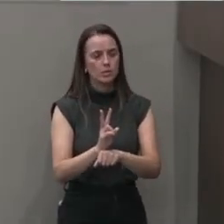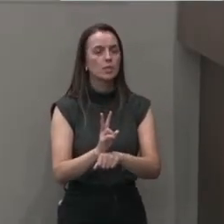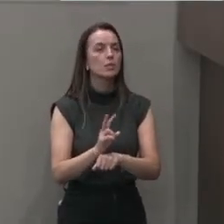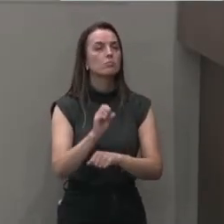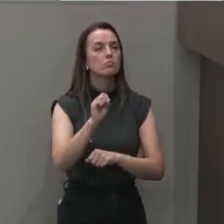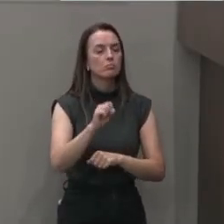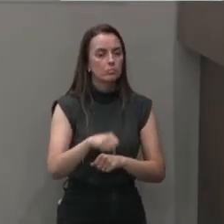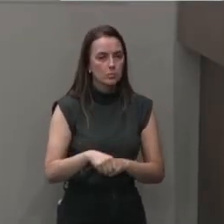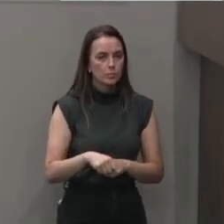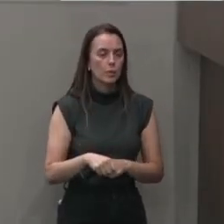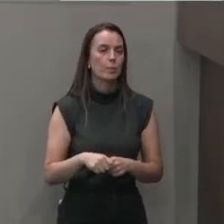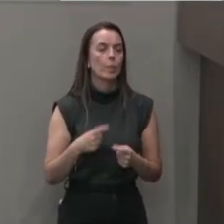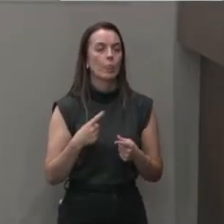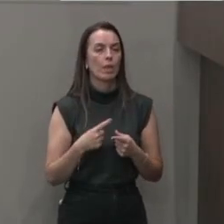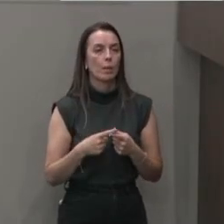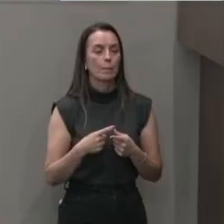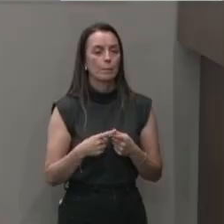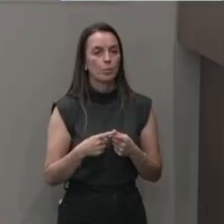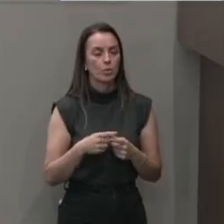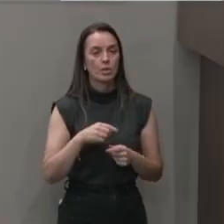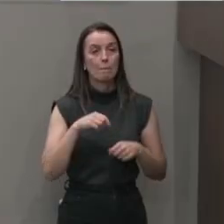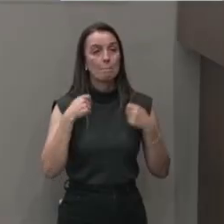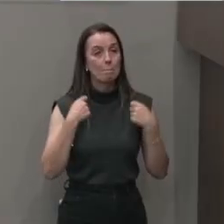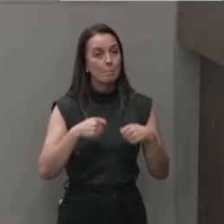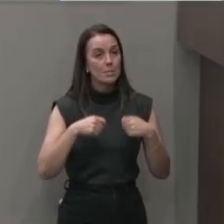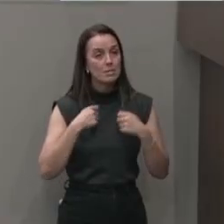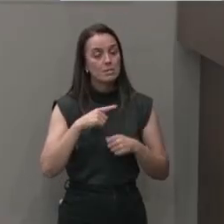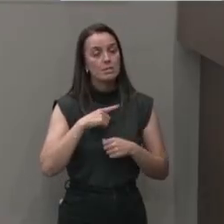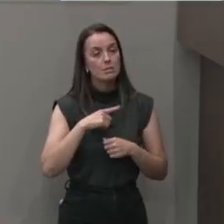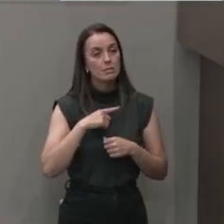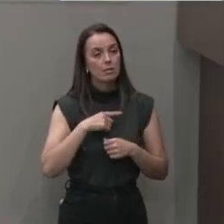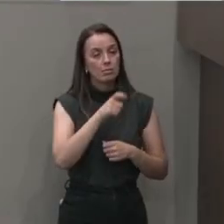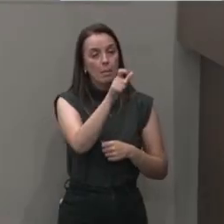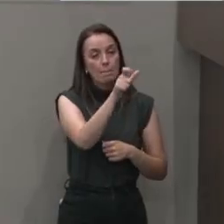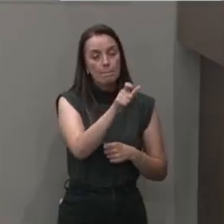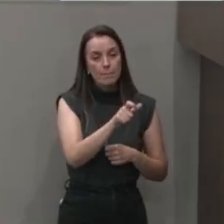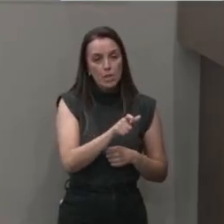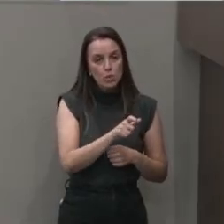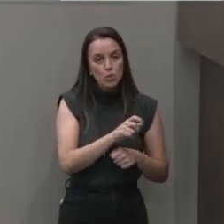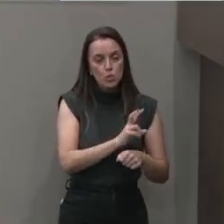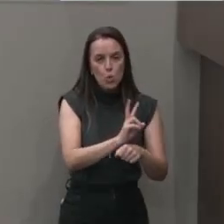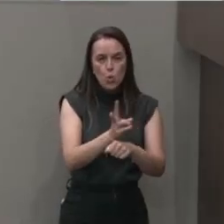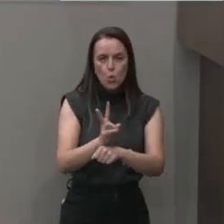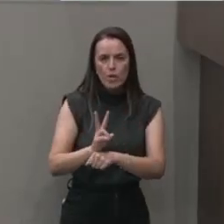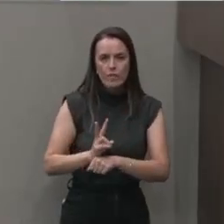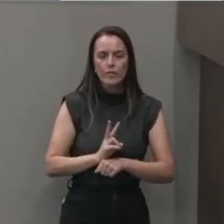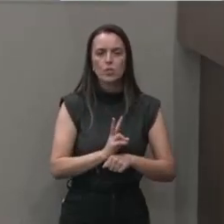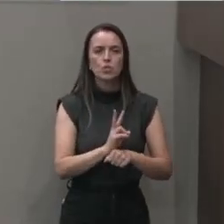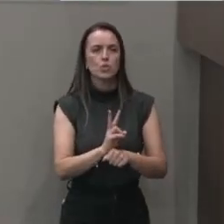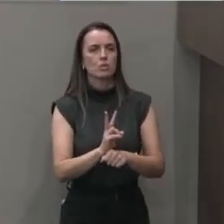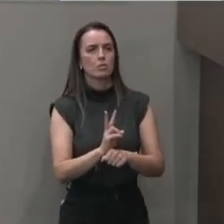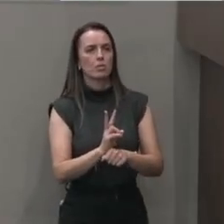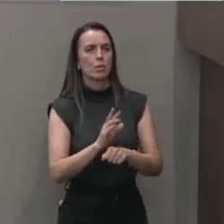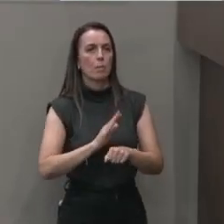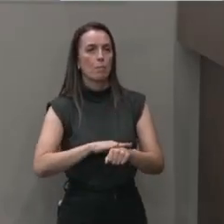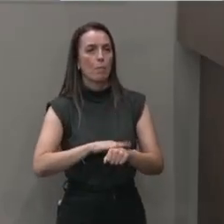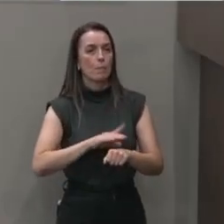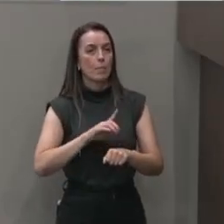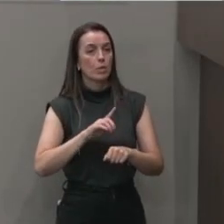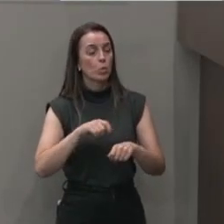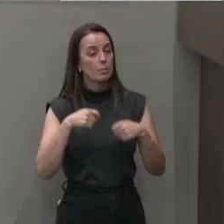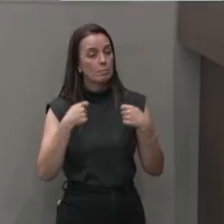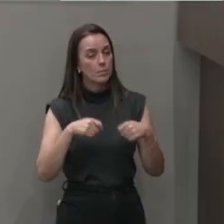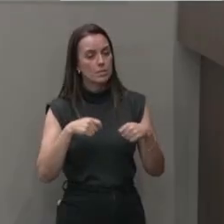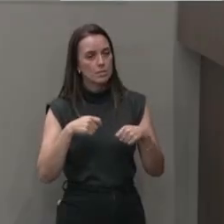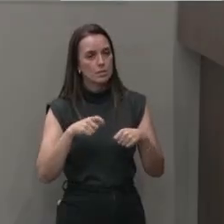botão de pânico que funcione se não tiver gente para estar na unidade na hora que precisar. É o recurso humano